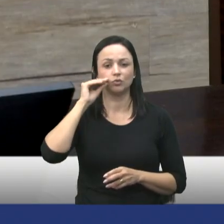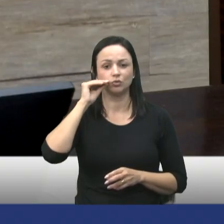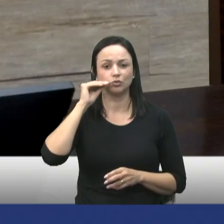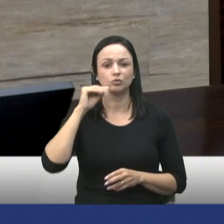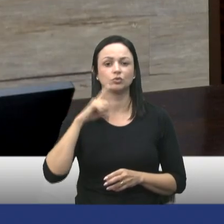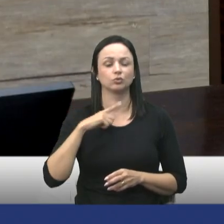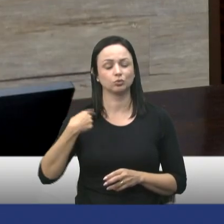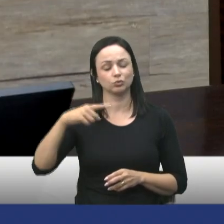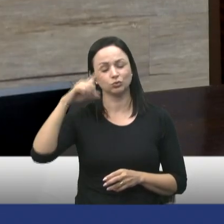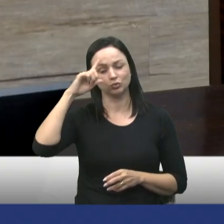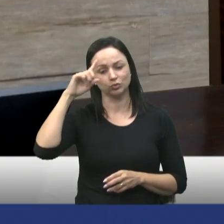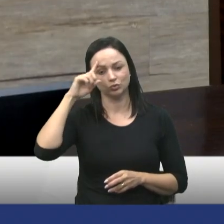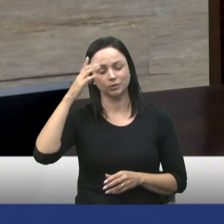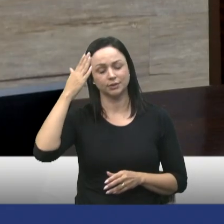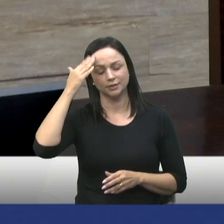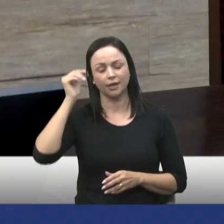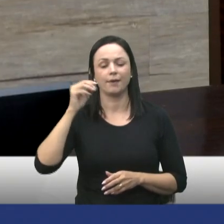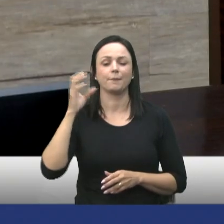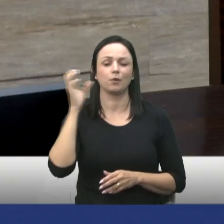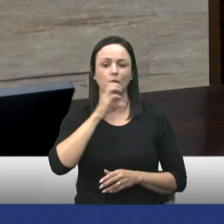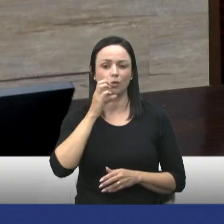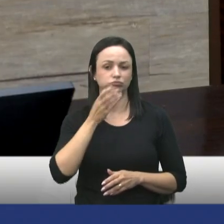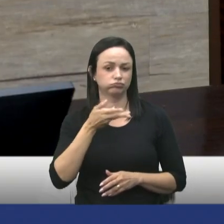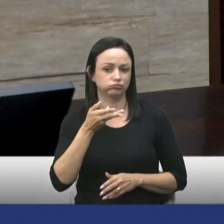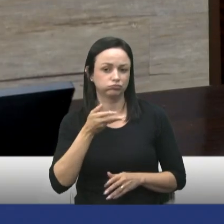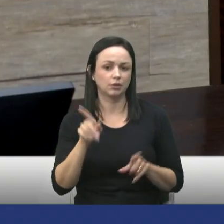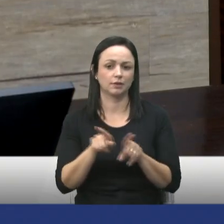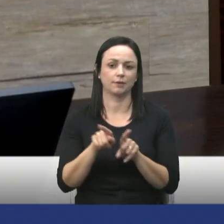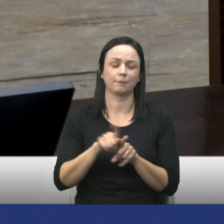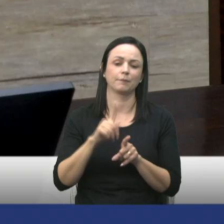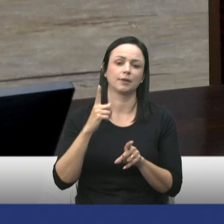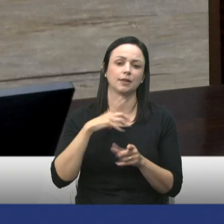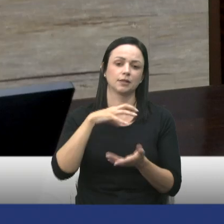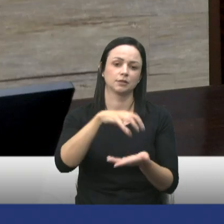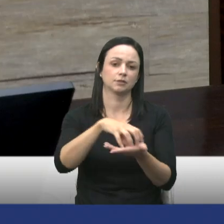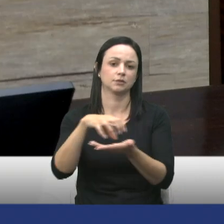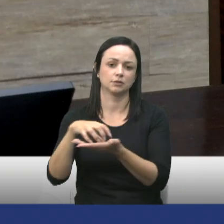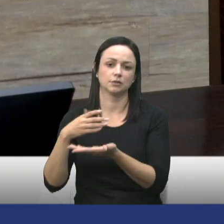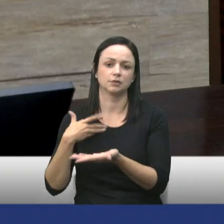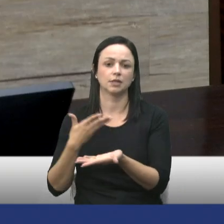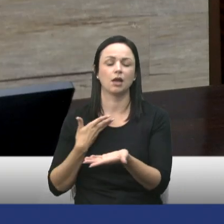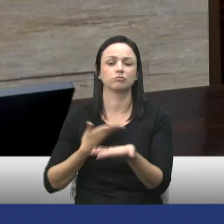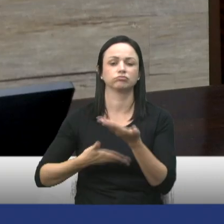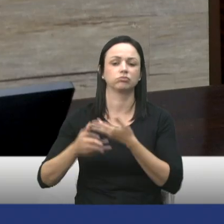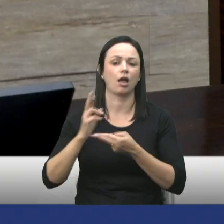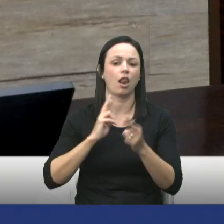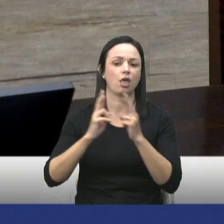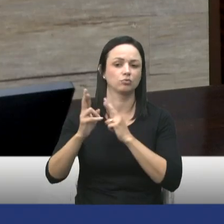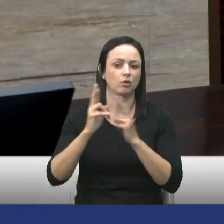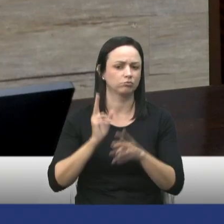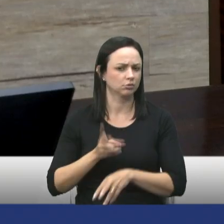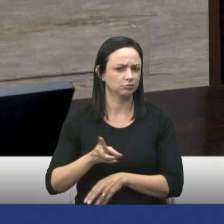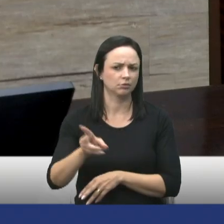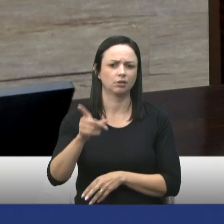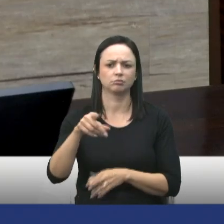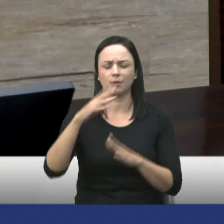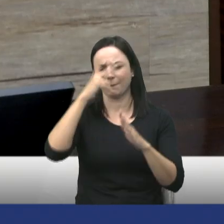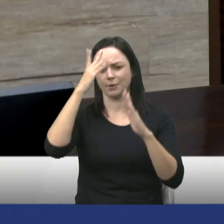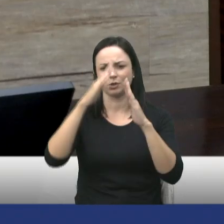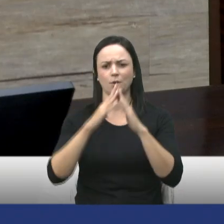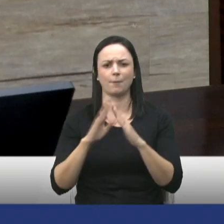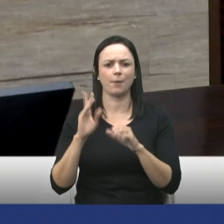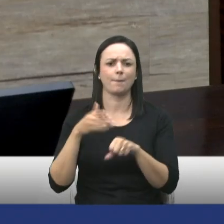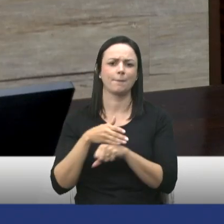aí no dia a dia, sabe da correria, das entidades a gente tem um relacionamento constante com eles, dos moradores não participo